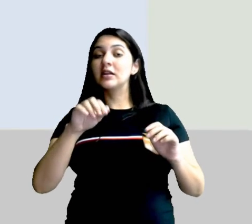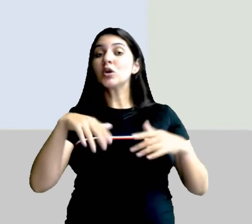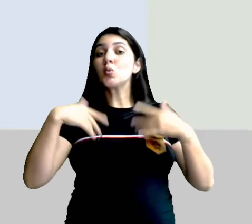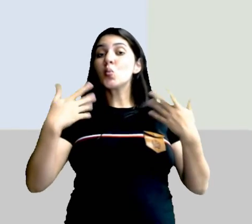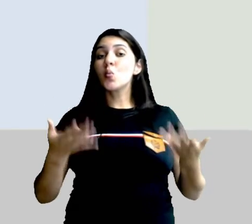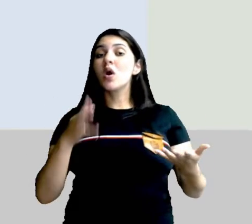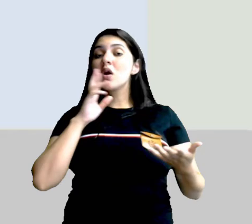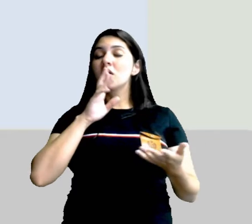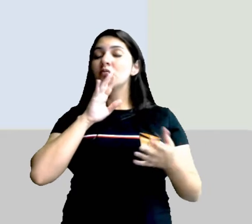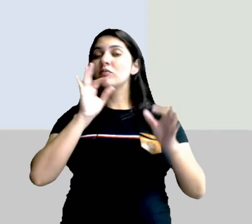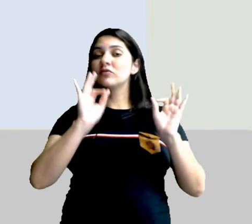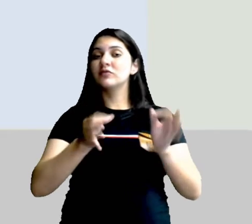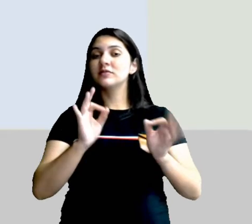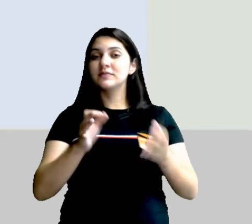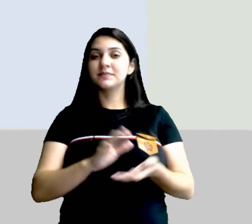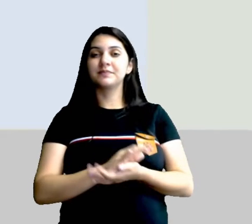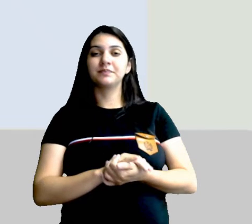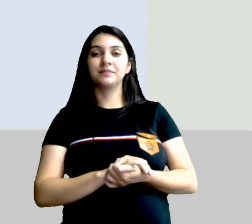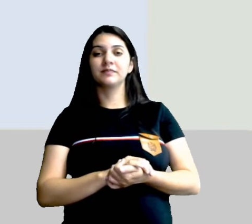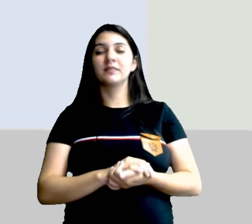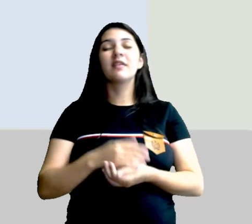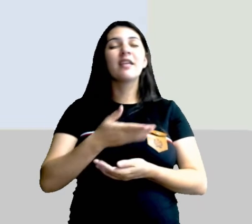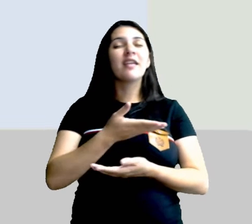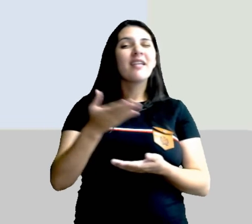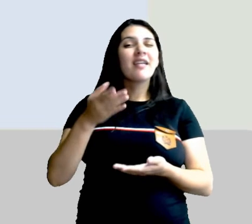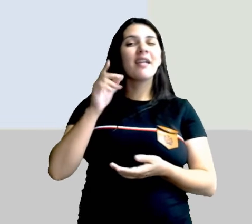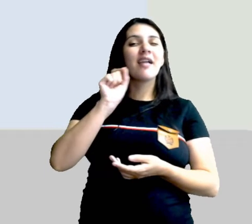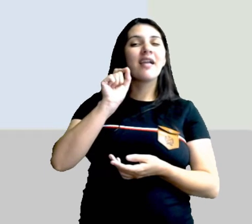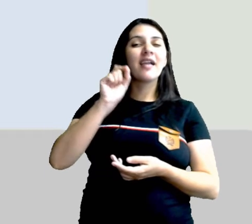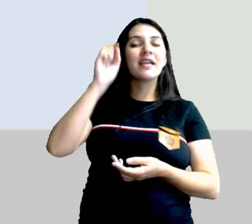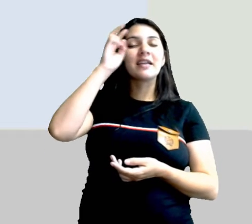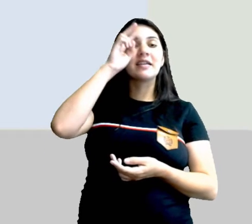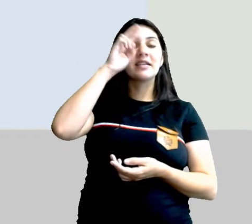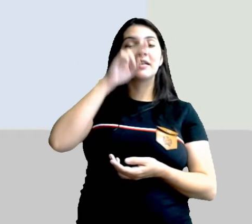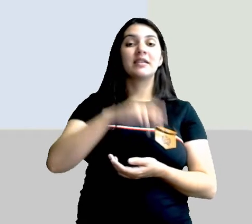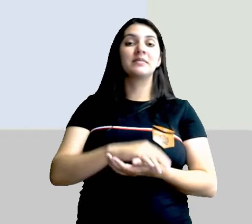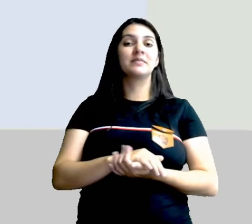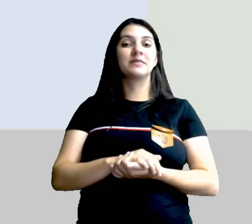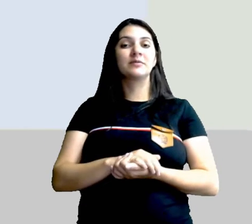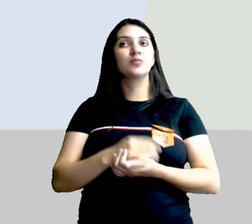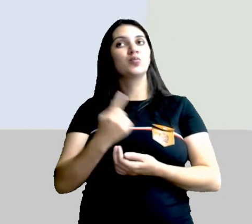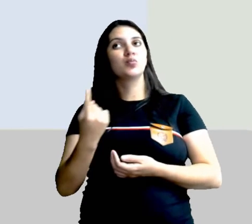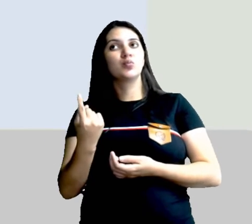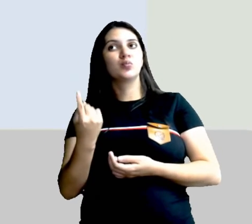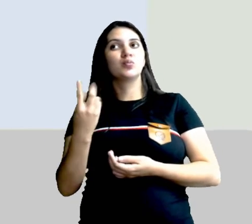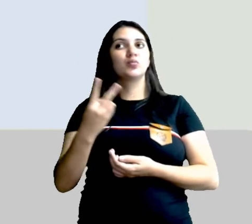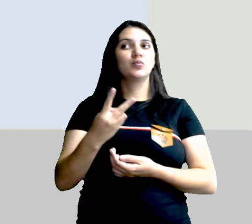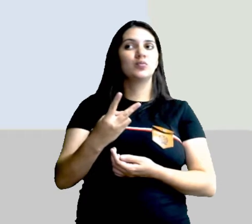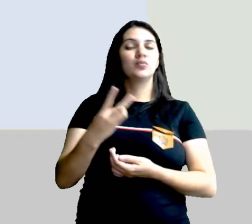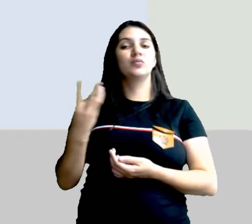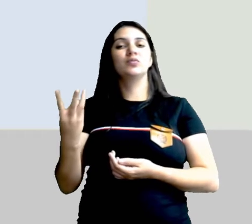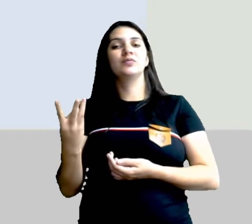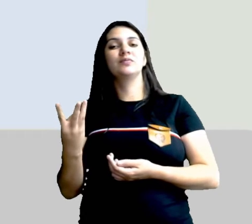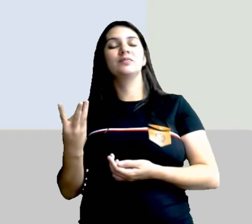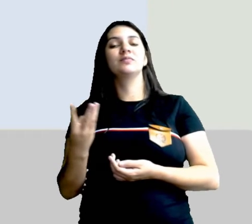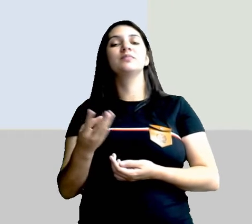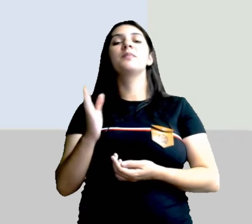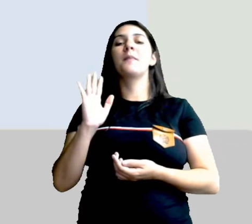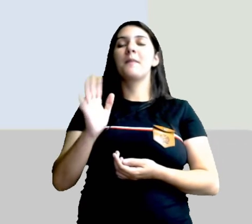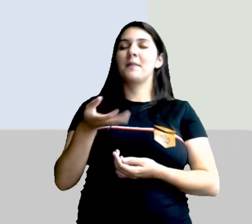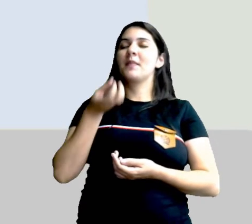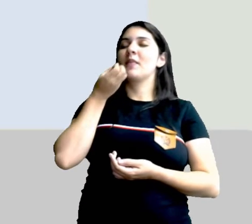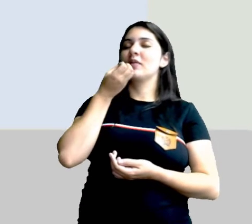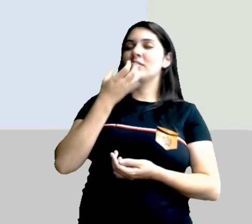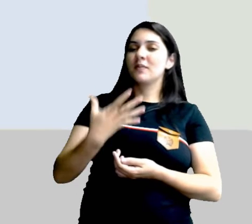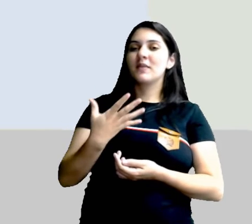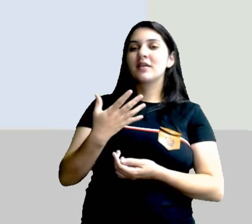a resposta? E aí, quem lembra? Dou-lhe uma, dou-lhe duas, dou-lhe três.